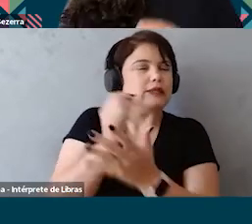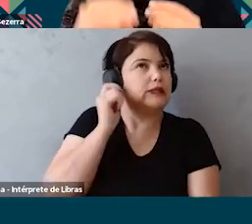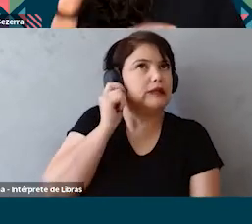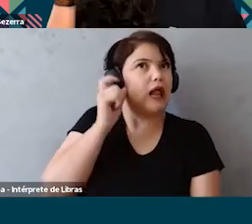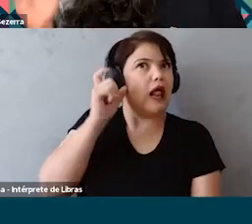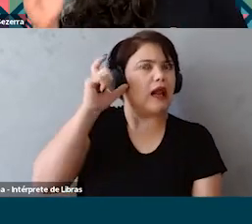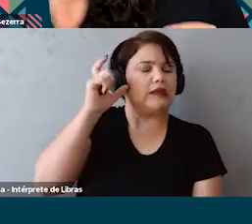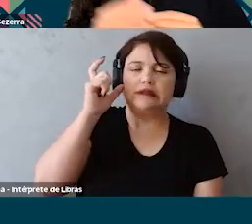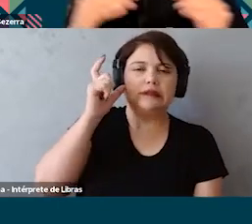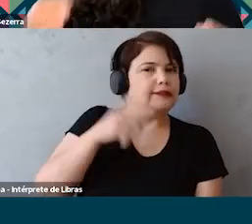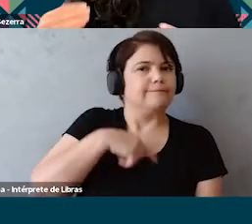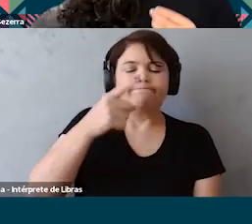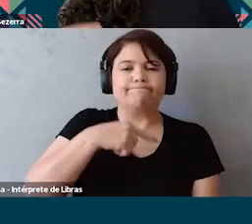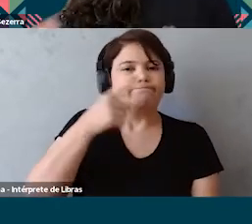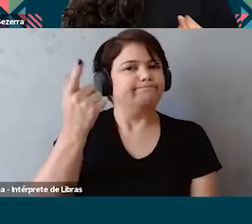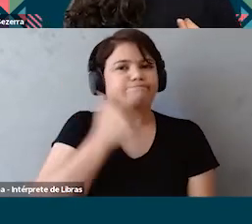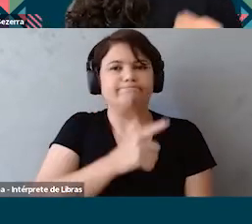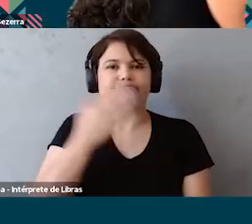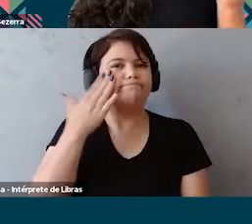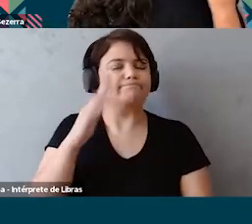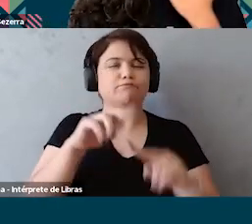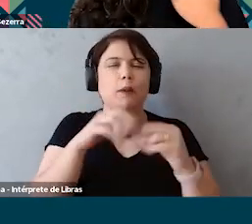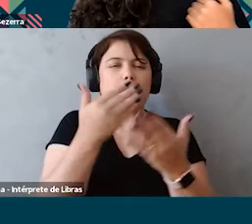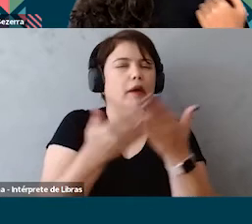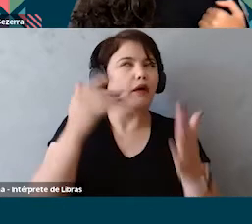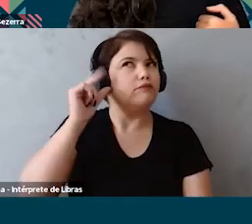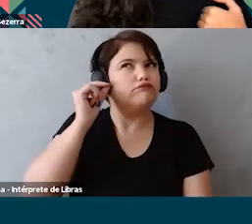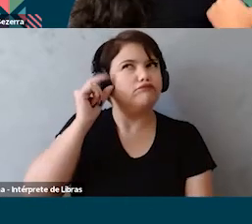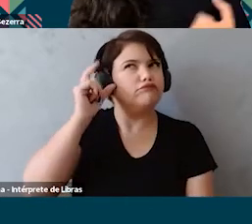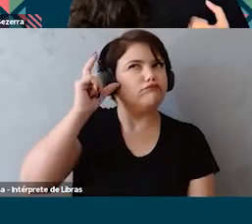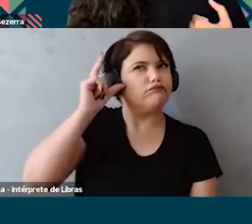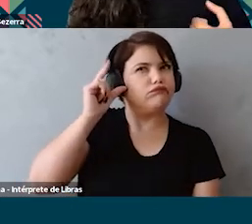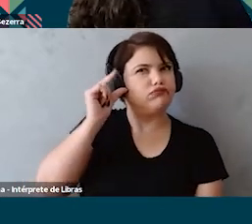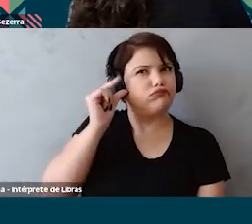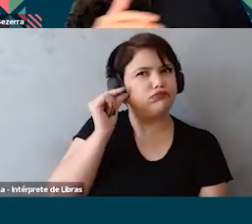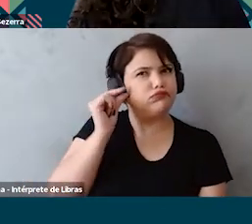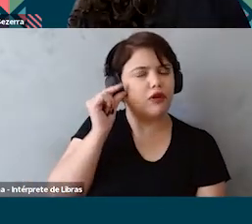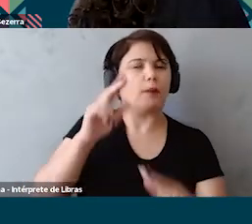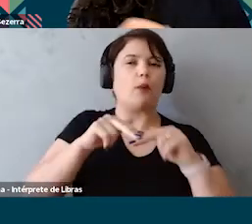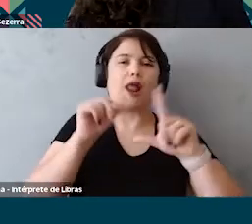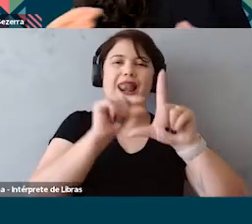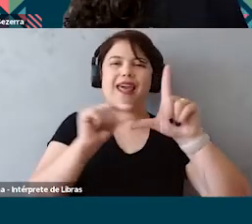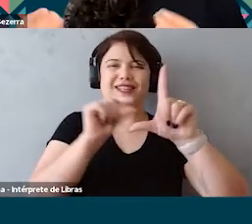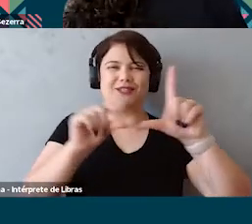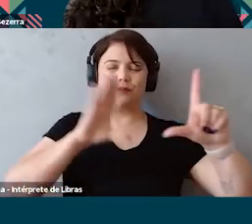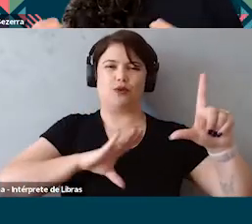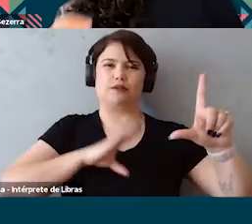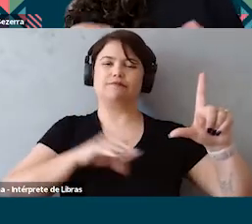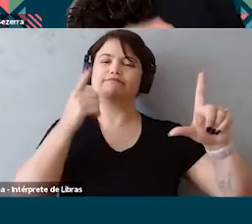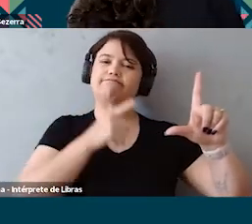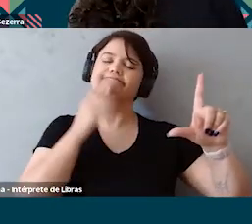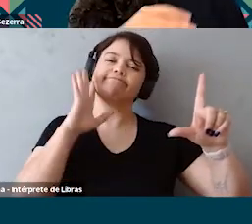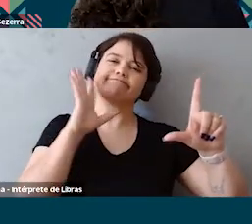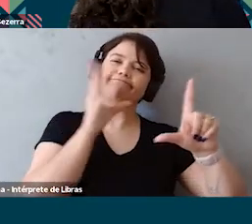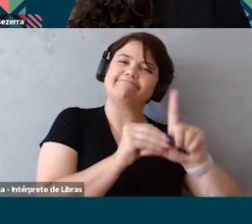elas, mesmo no volume máximo, elas não estão conseguindo entender tudo porque elas perderam um pouquinho da audição. E aí, graças à legenda em